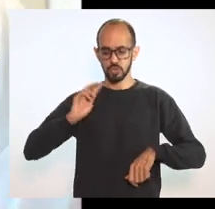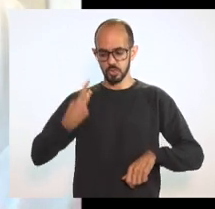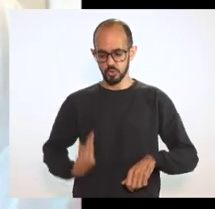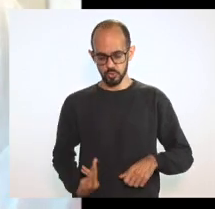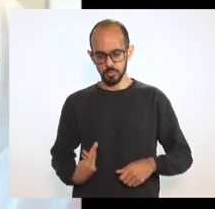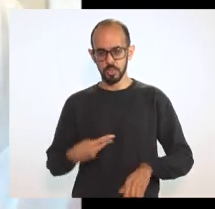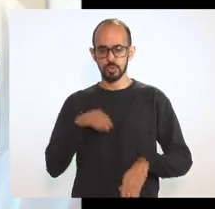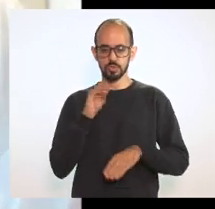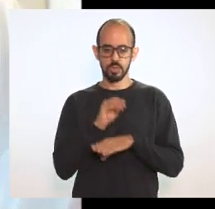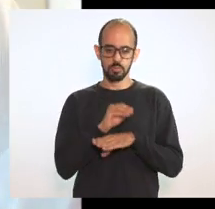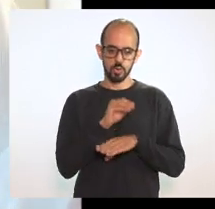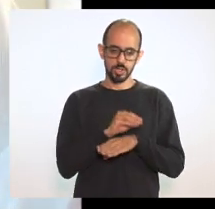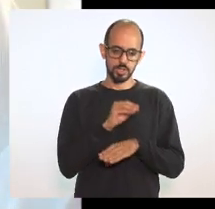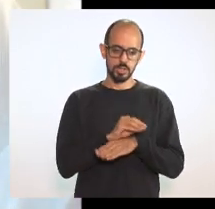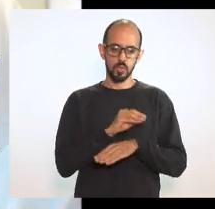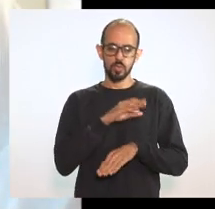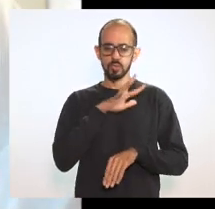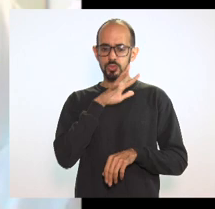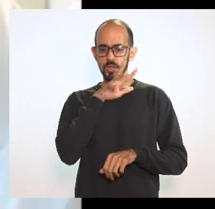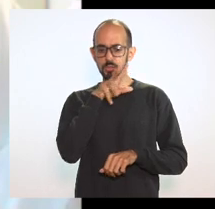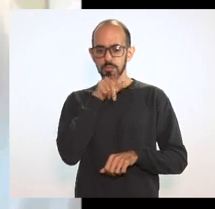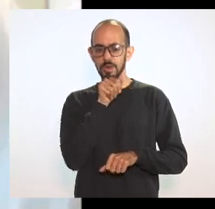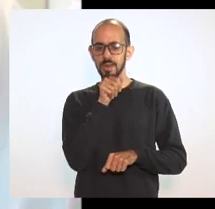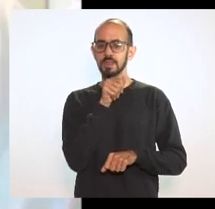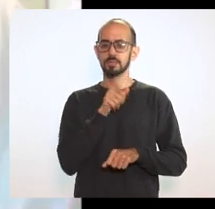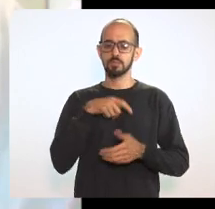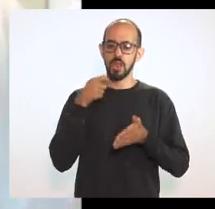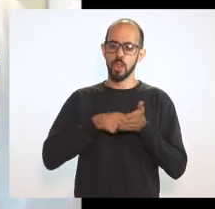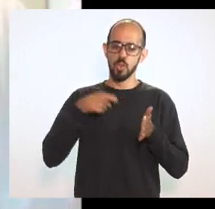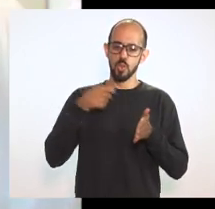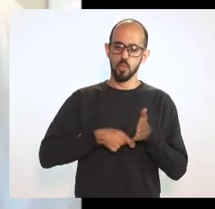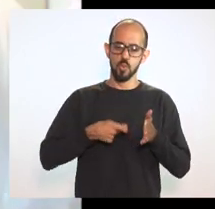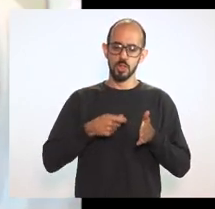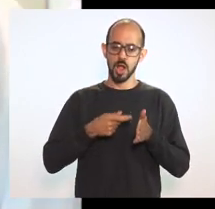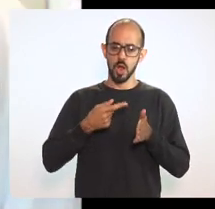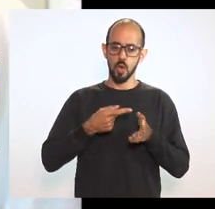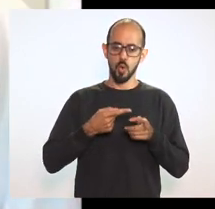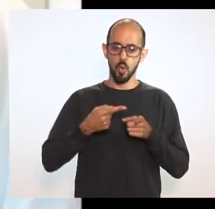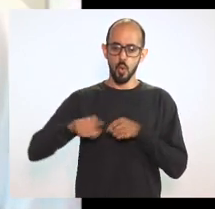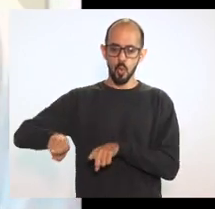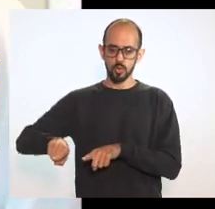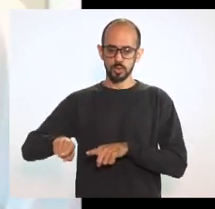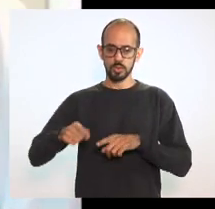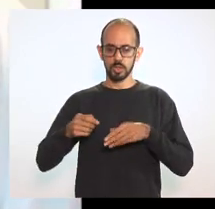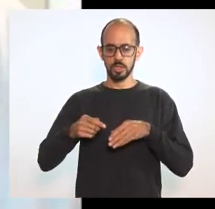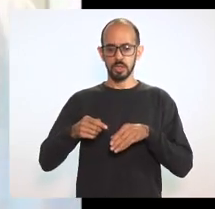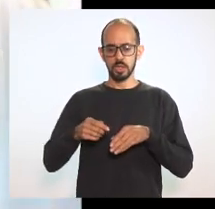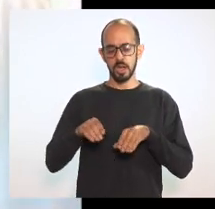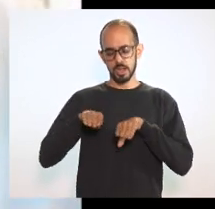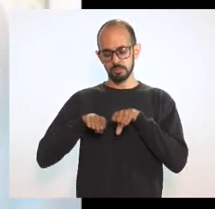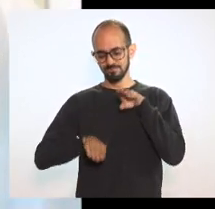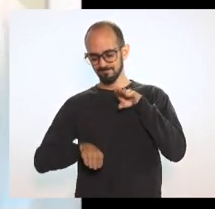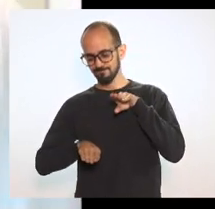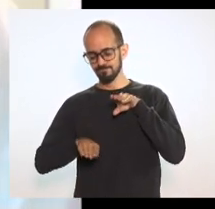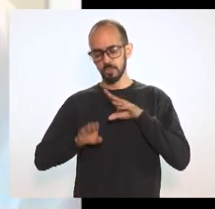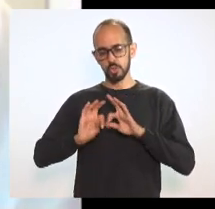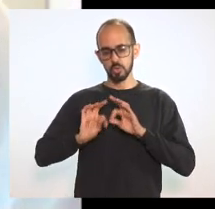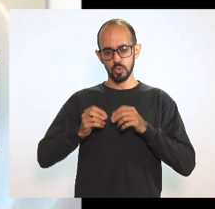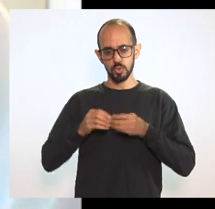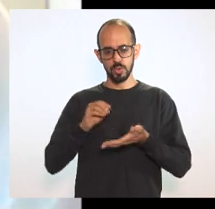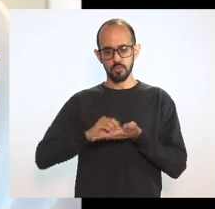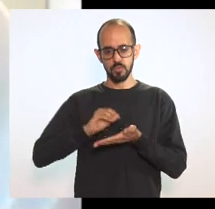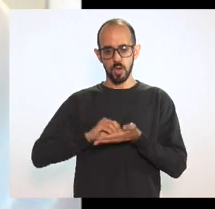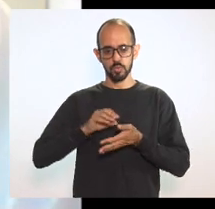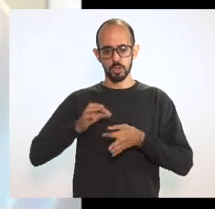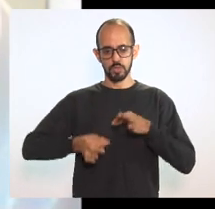animal, na luta contra as desigualdades, como ele gostava de dizer, contra toda forma de injustiça. Renatinho,